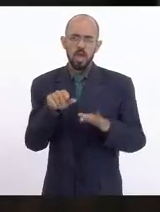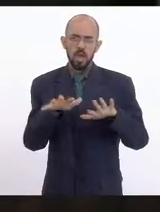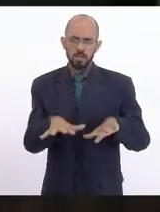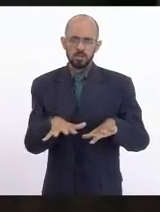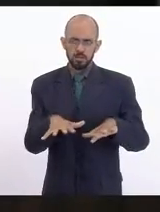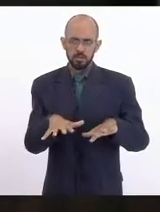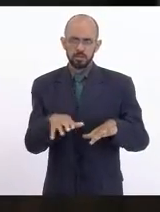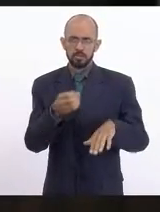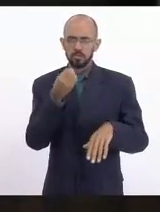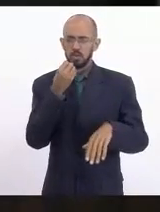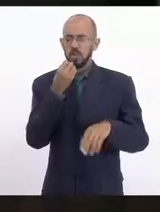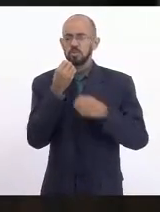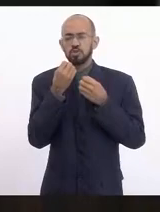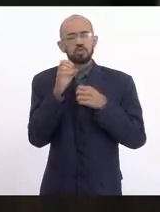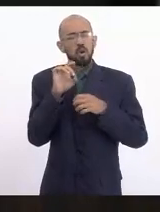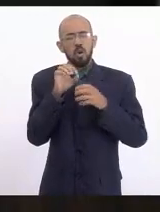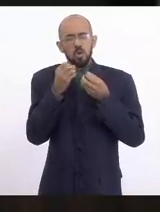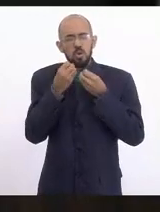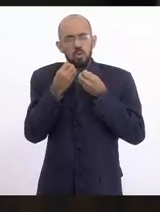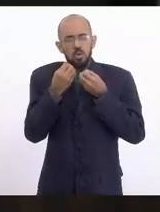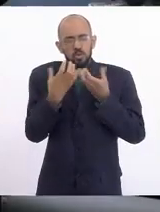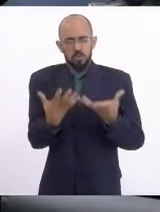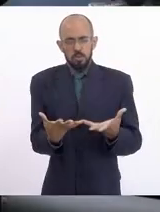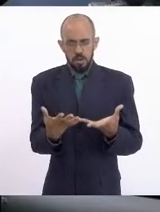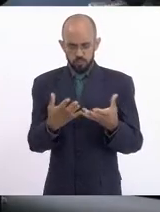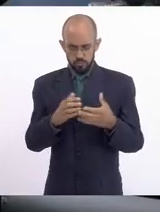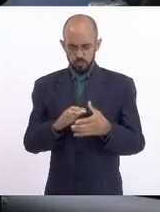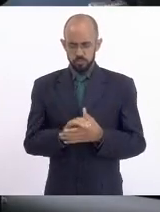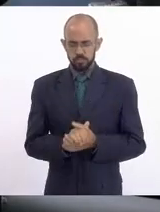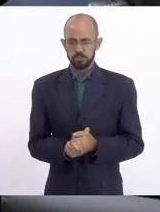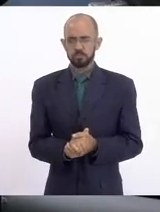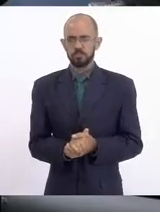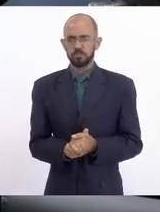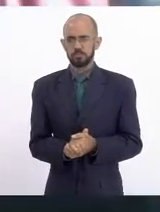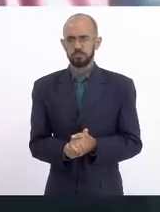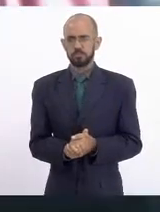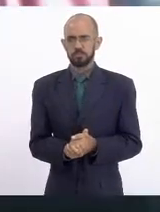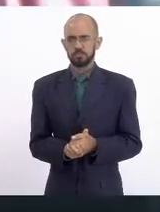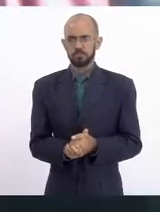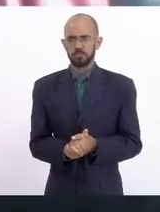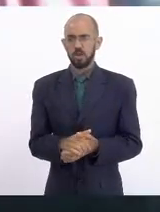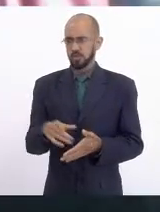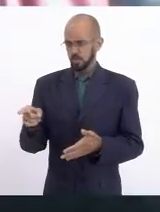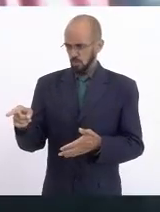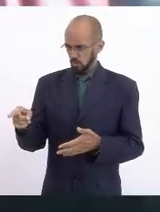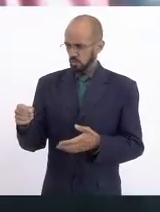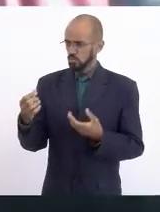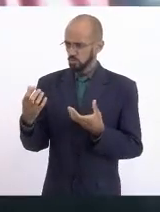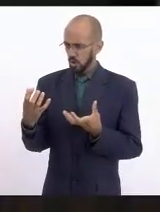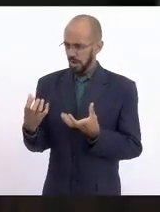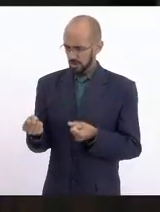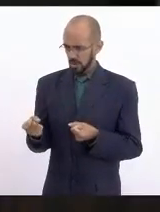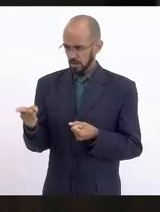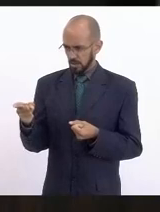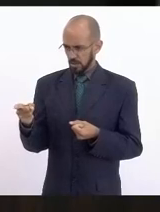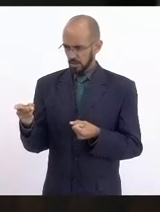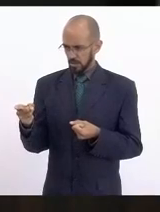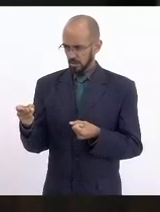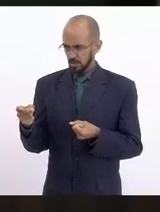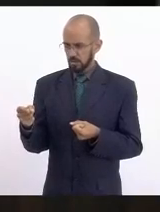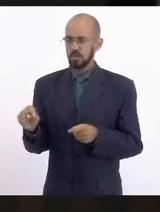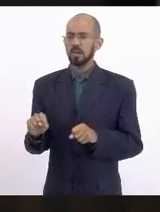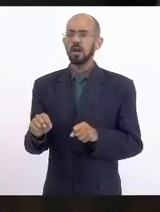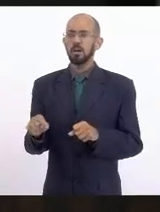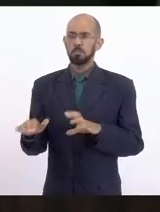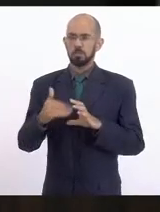desabafo deputado-apresentador de transferência concede o meu pedido de incluir esse projeto na pauta Manda aqui para mim porque